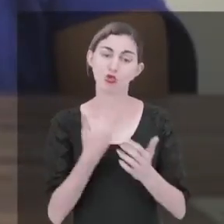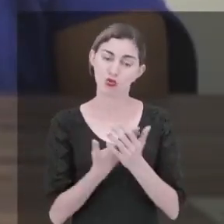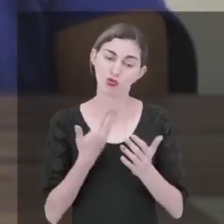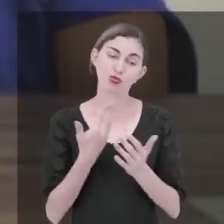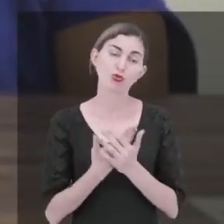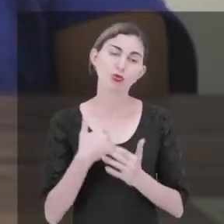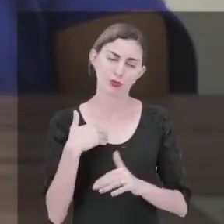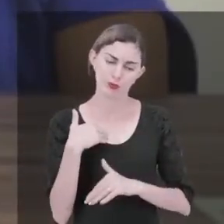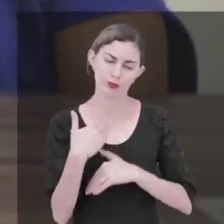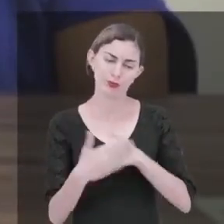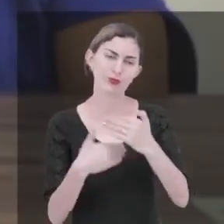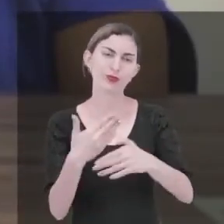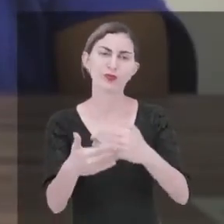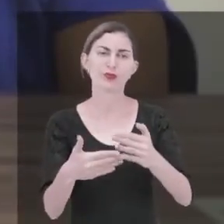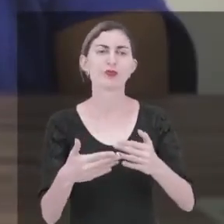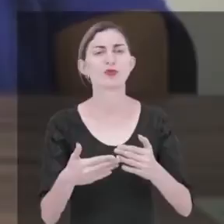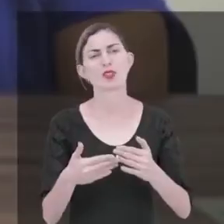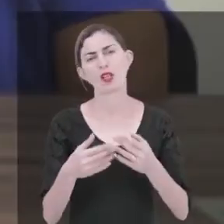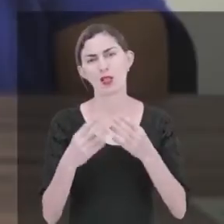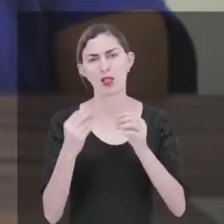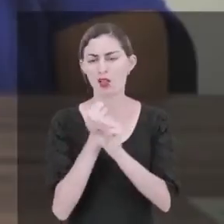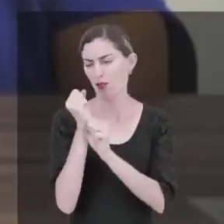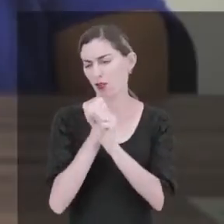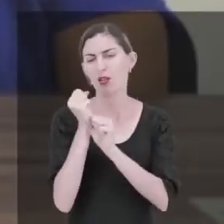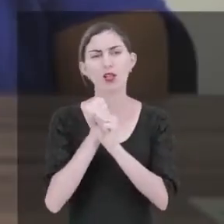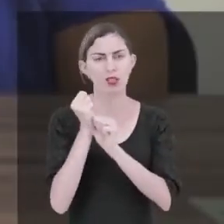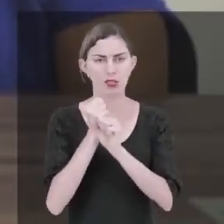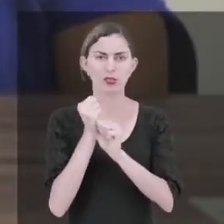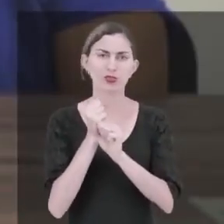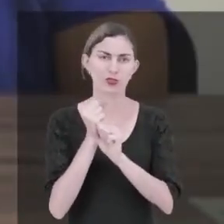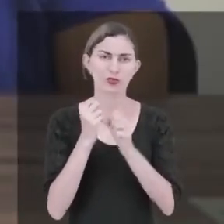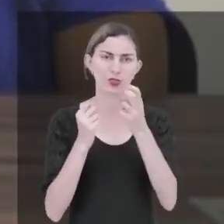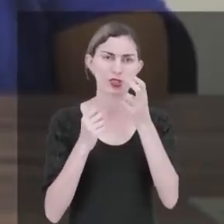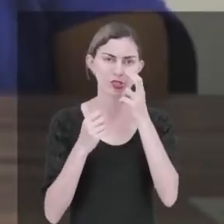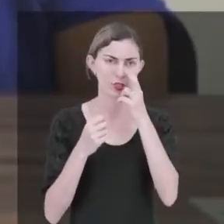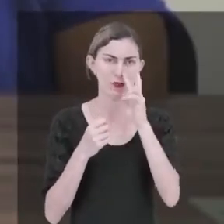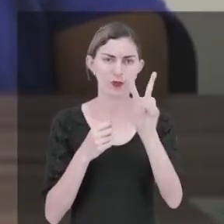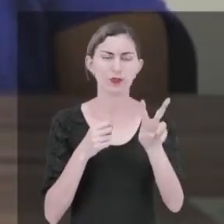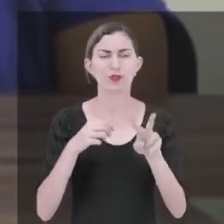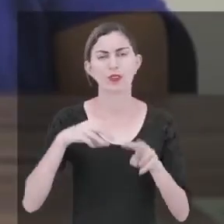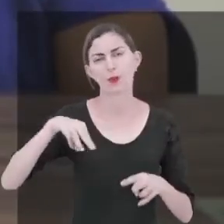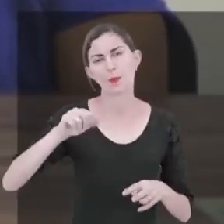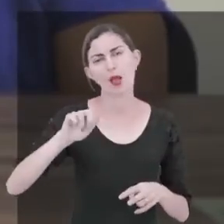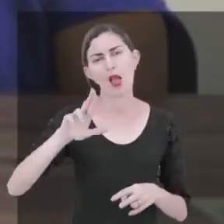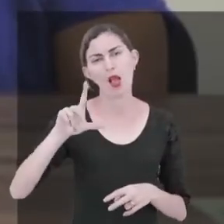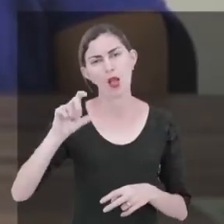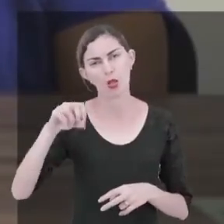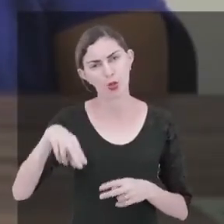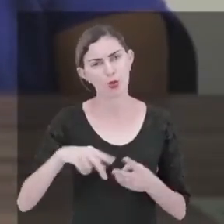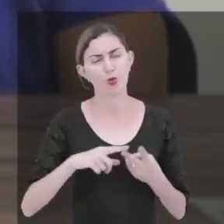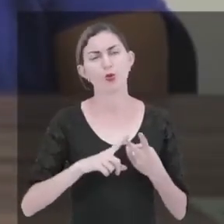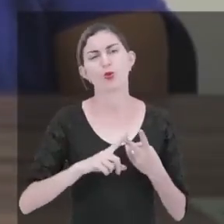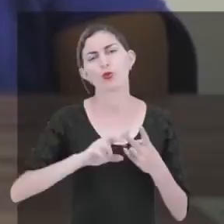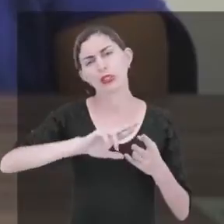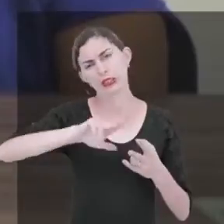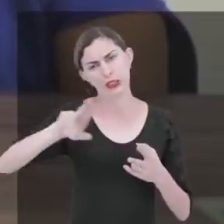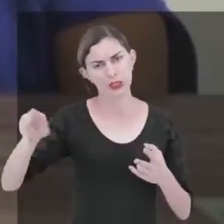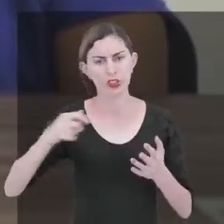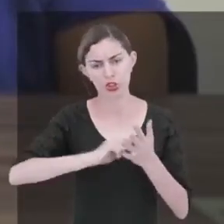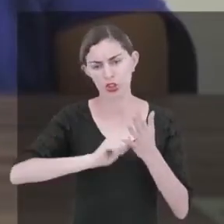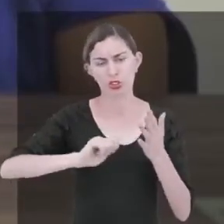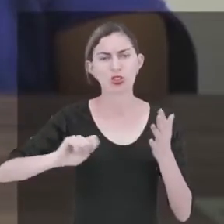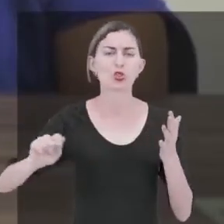esse estudo foi ao longo de muitos anos. Vocês já ouviram falar de Maslow, vocês já ouviram falar de